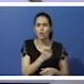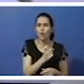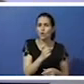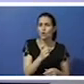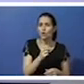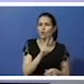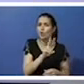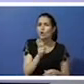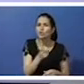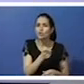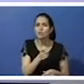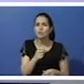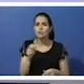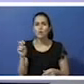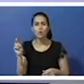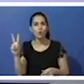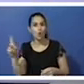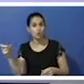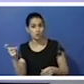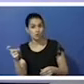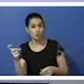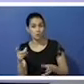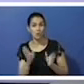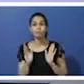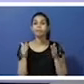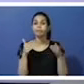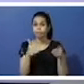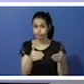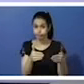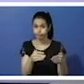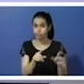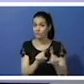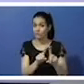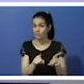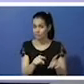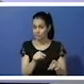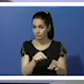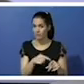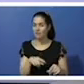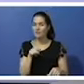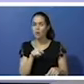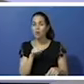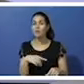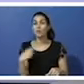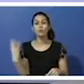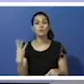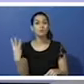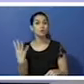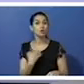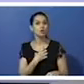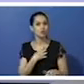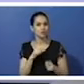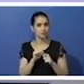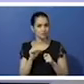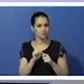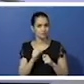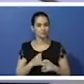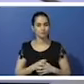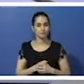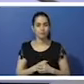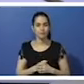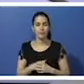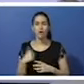2x aqui? Coloco em evidência. Na aula anterior, nós vimos dois jeitos de fazer. Esse aqui é um terceiro jeito de fazer.